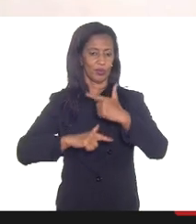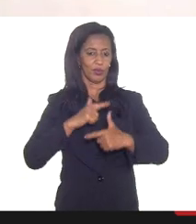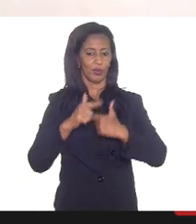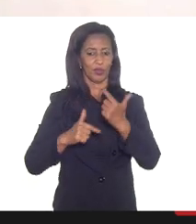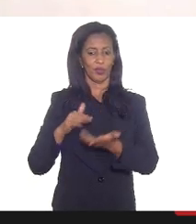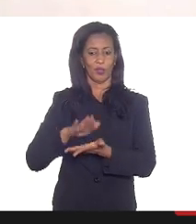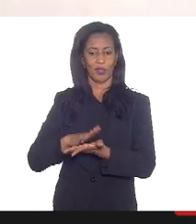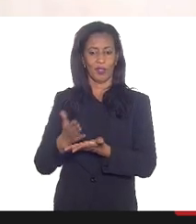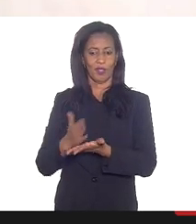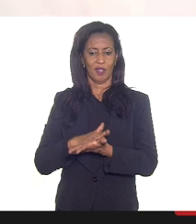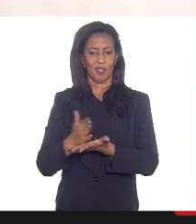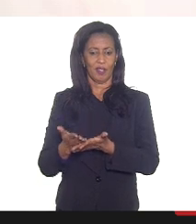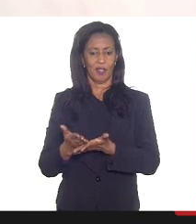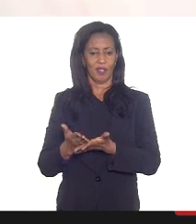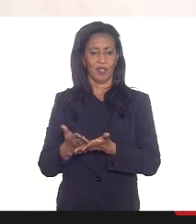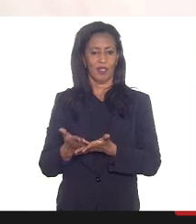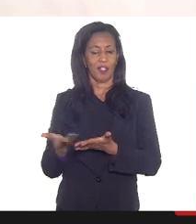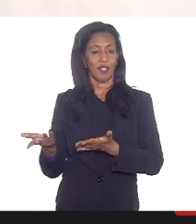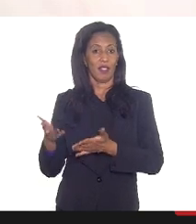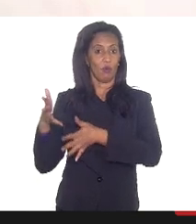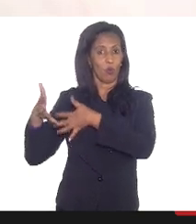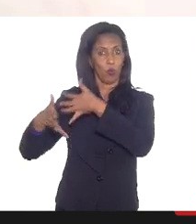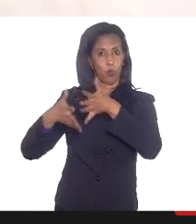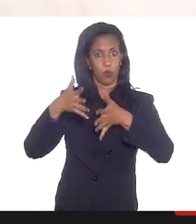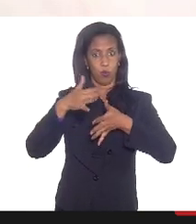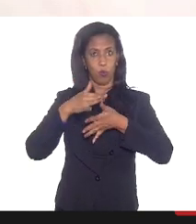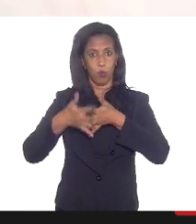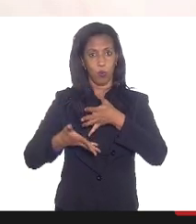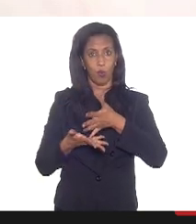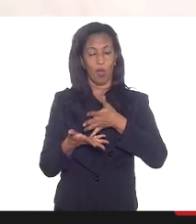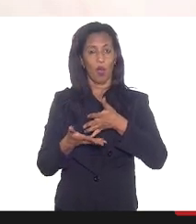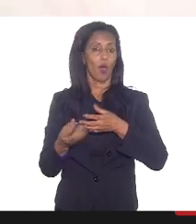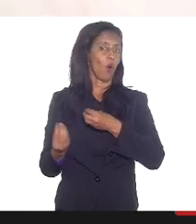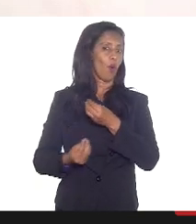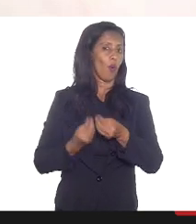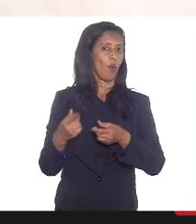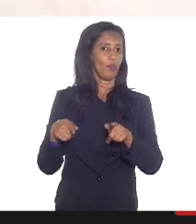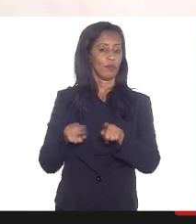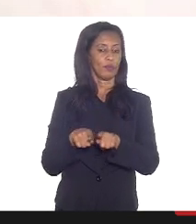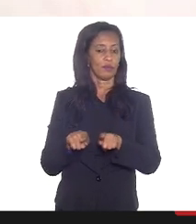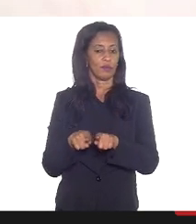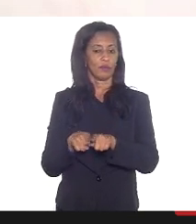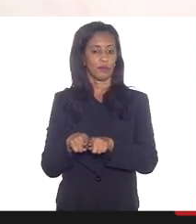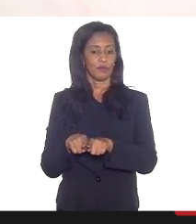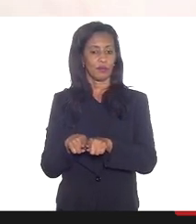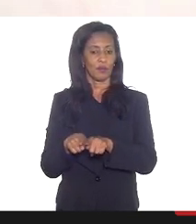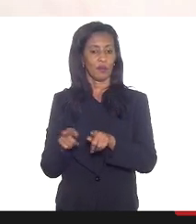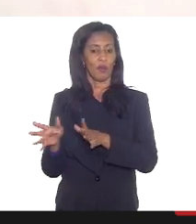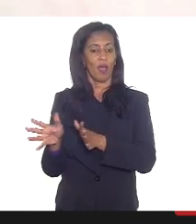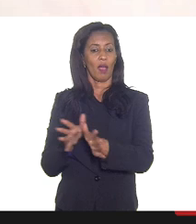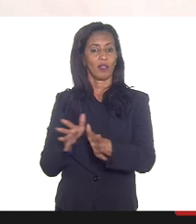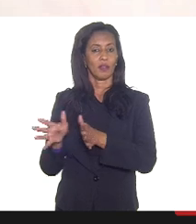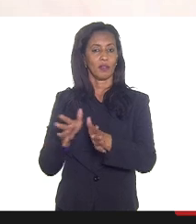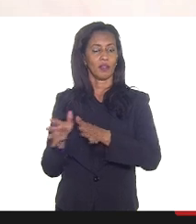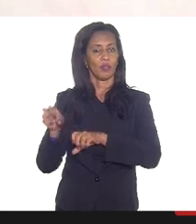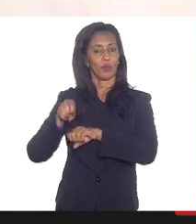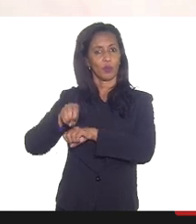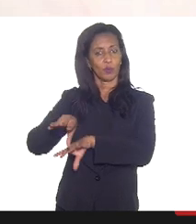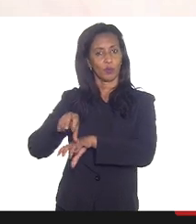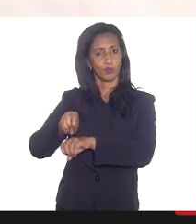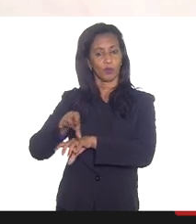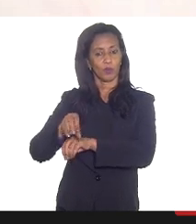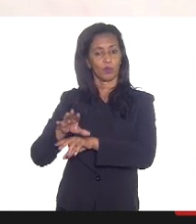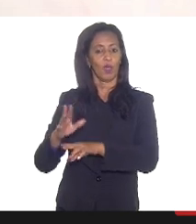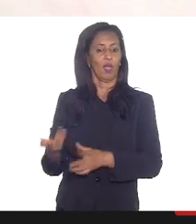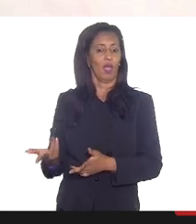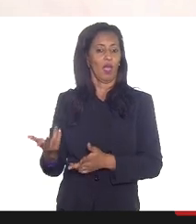dos intérpretes e proficientes em Libras, como também amplia o direito ao acesso à educação e aos